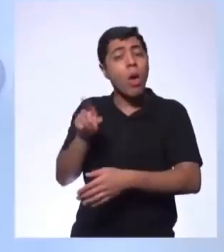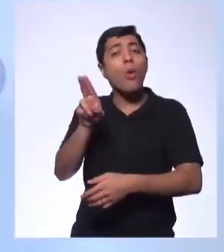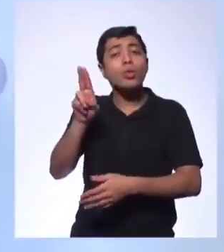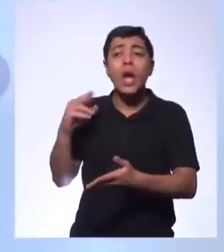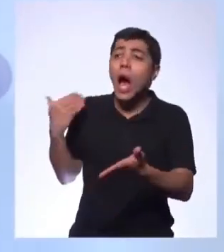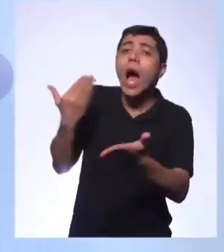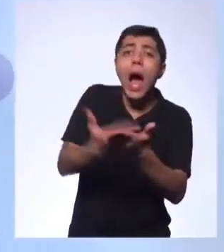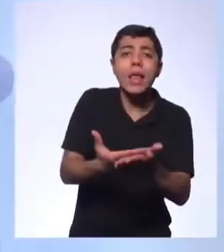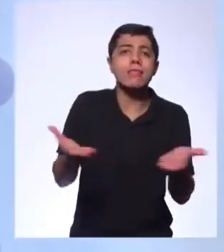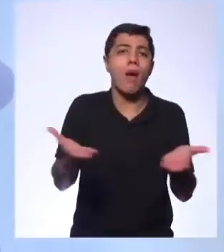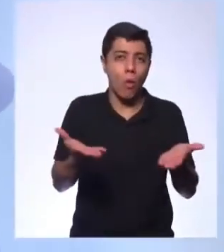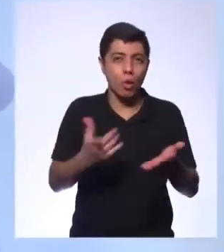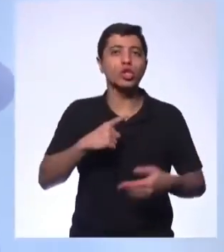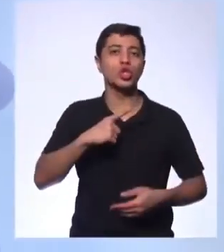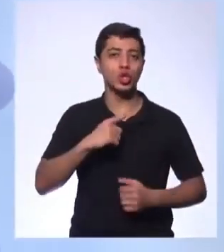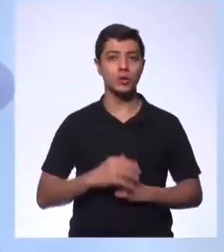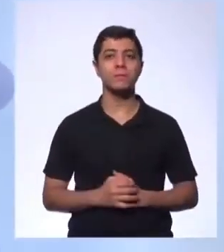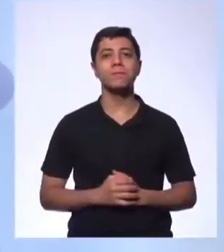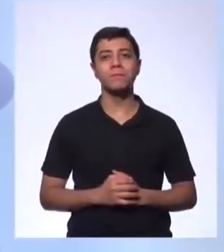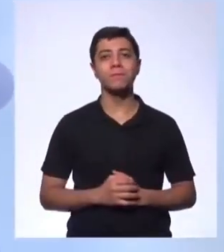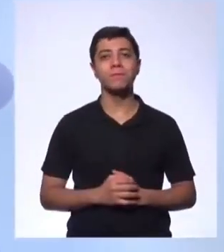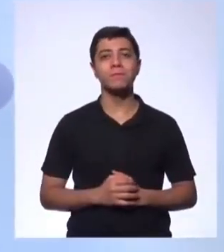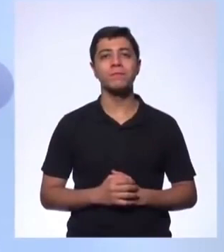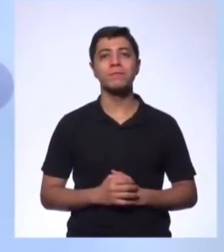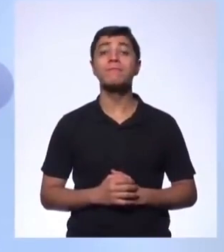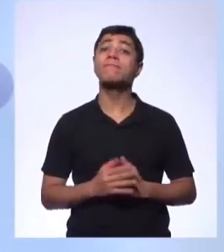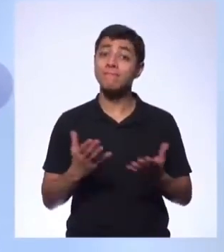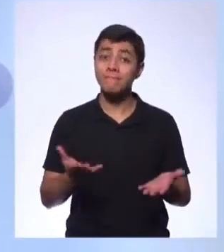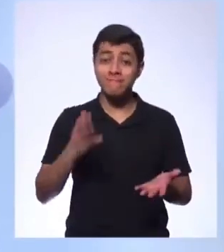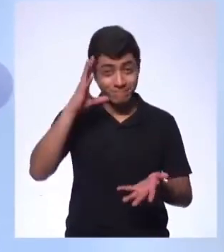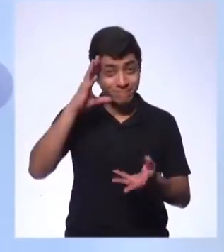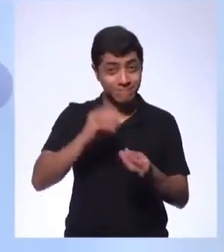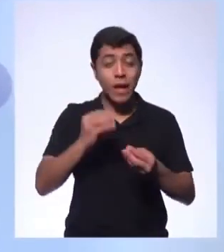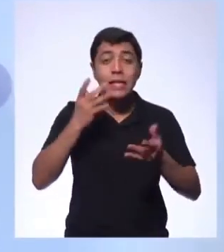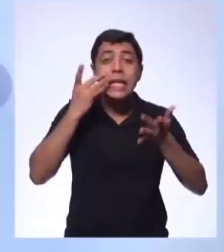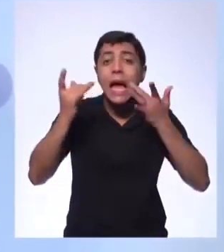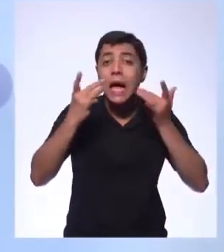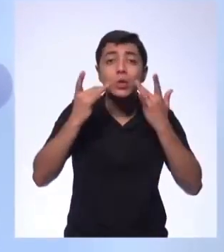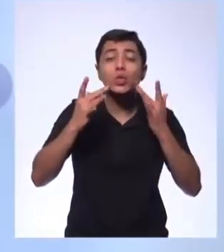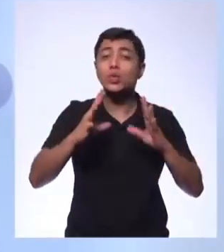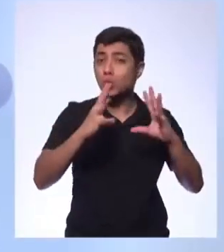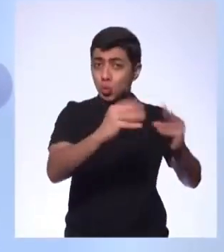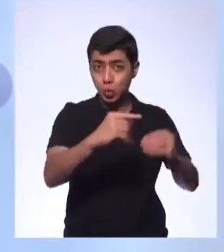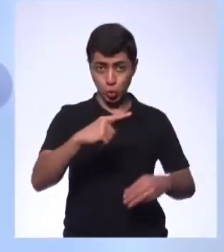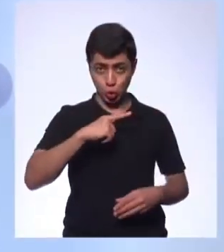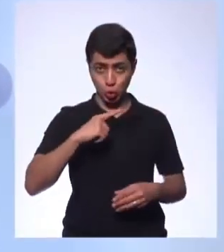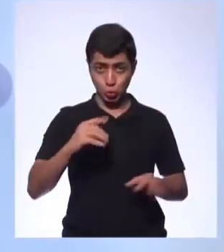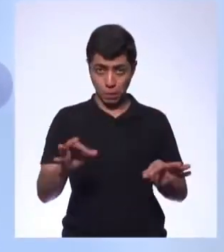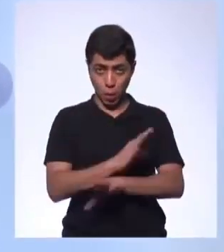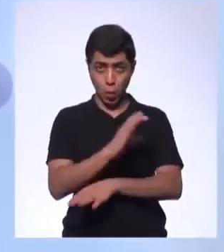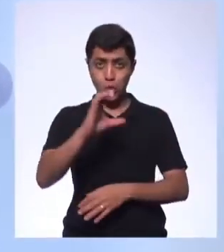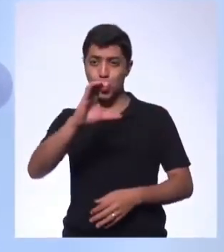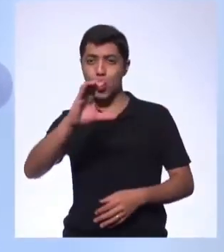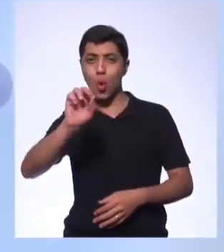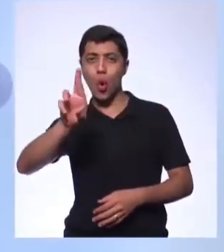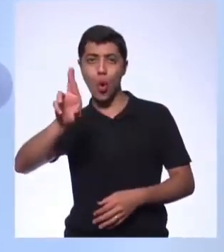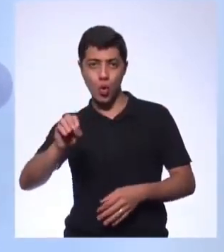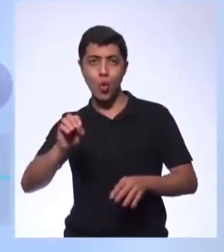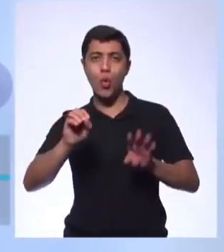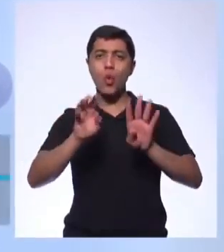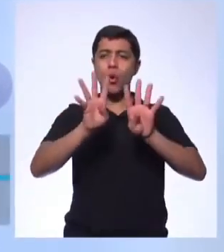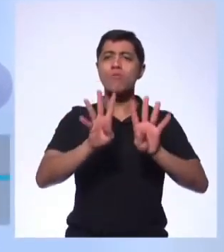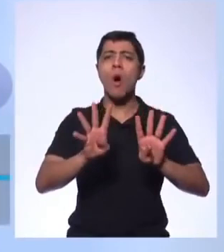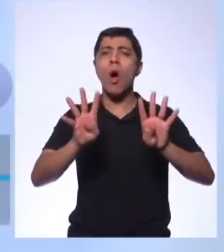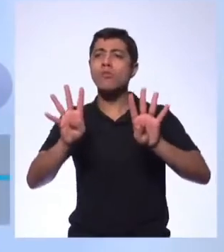muito importante numa peça teatral quando há. Né? Não é toda peça teatral que acontece, mas o coro ele